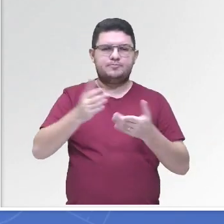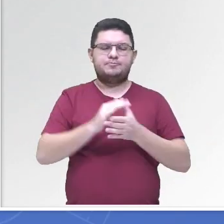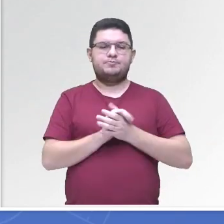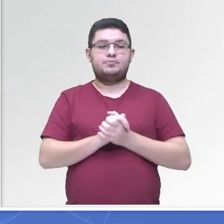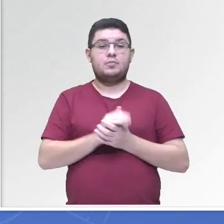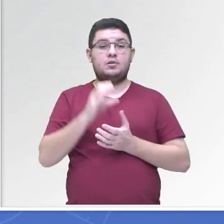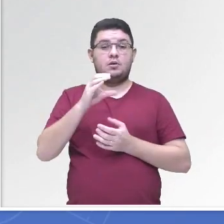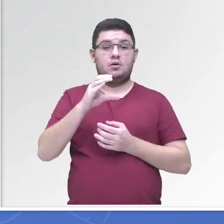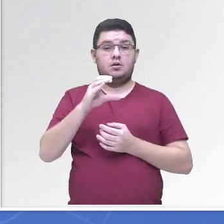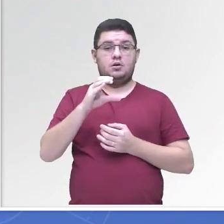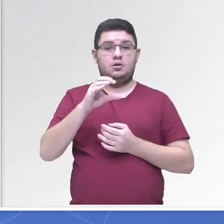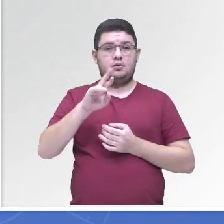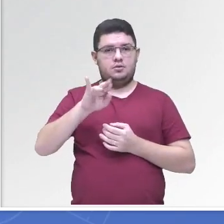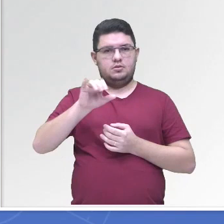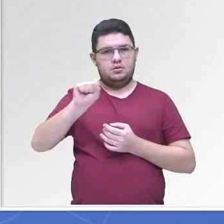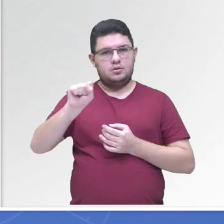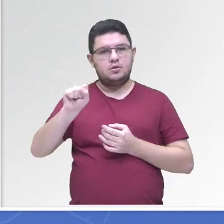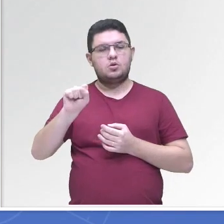Cris colocou